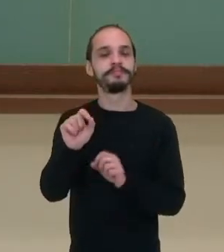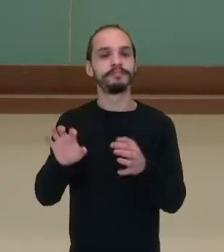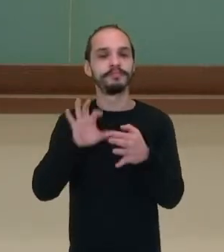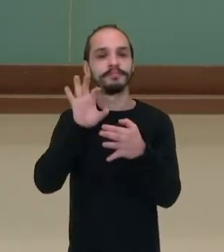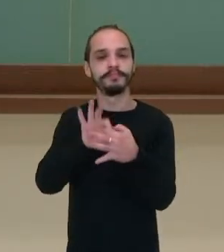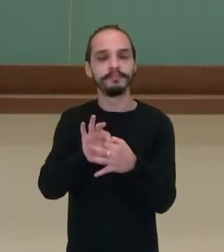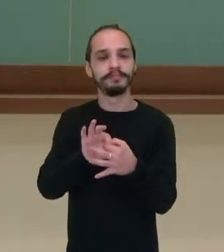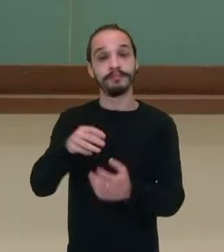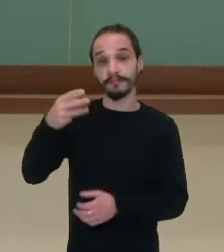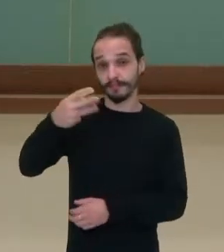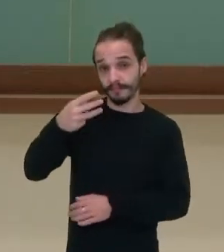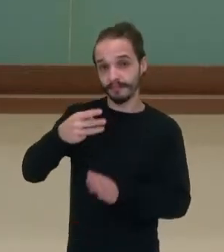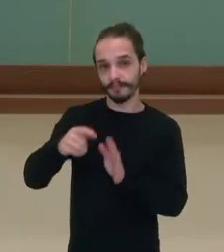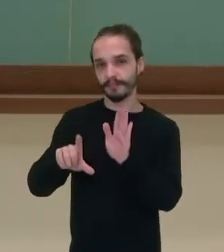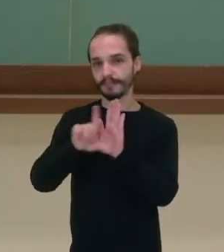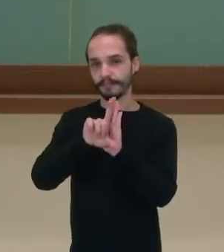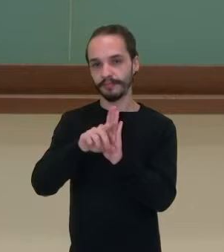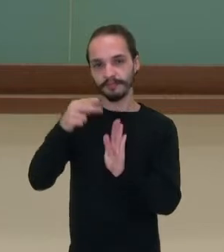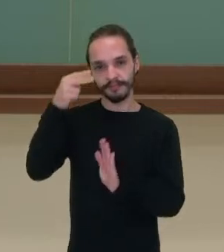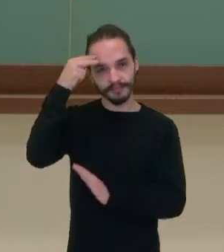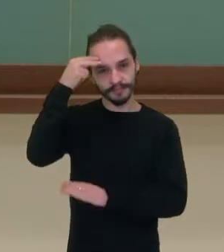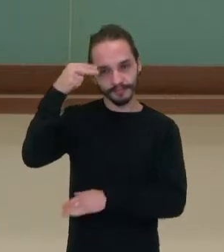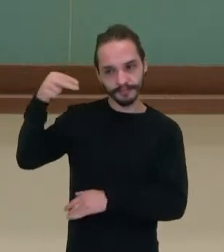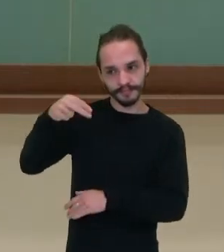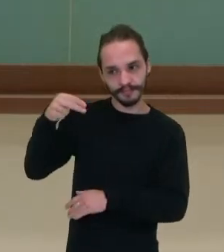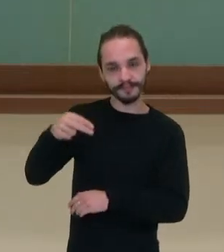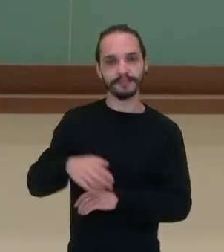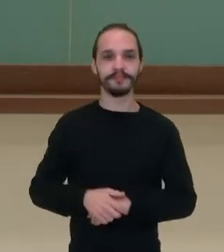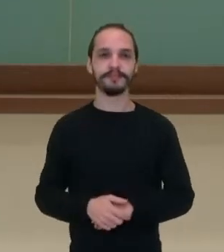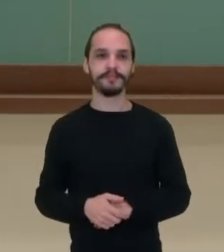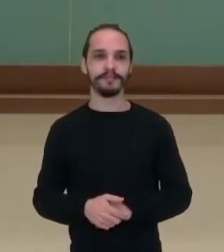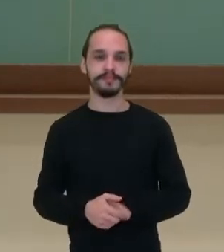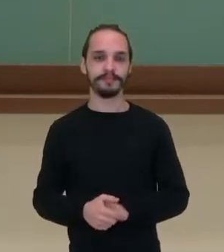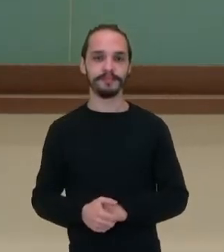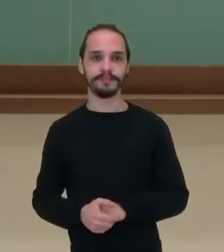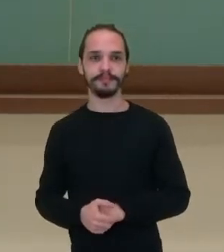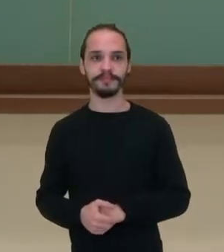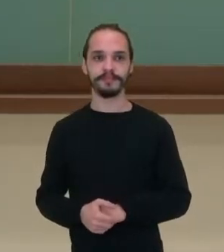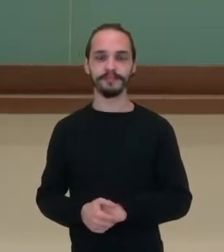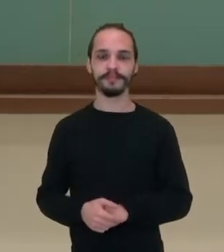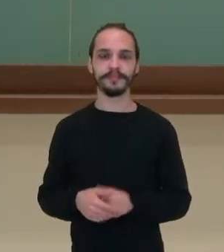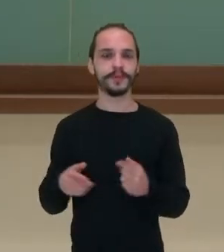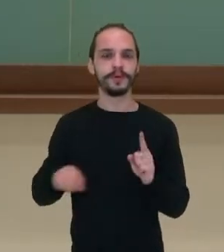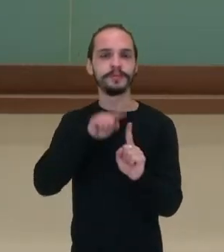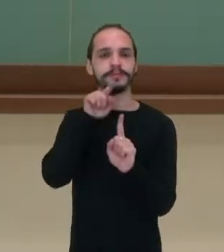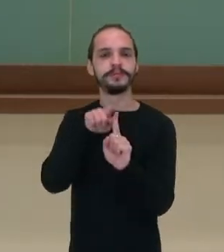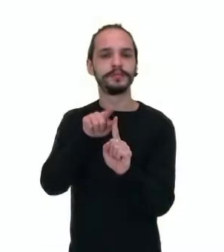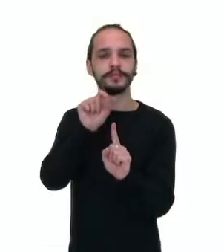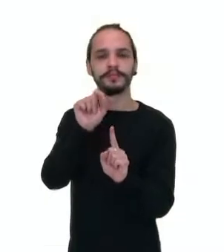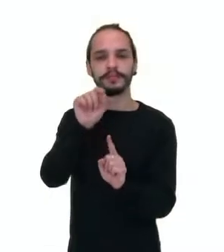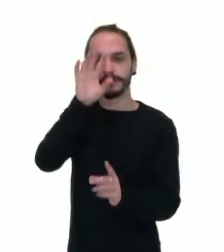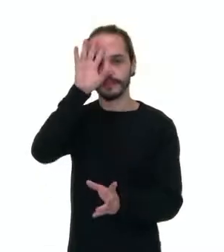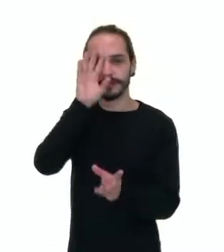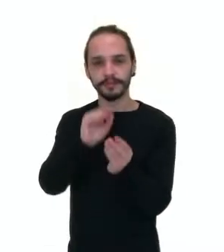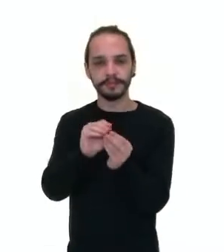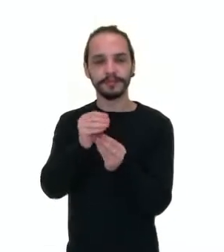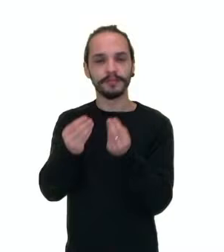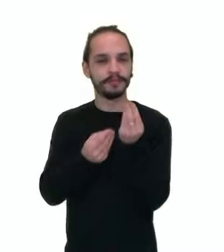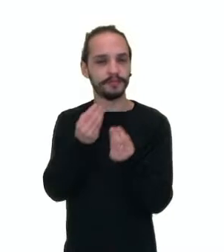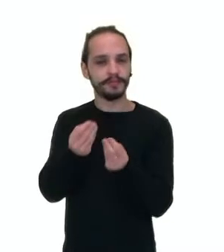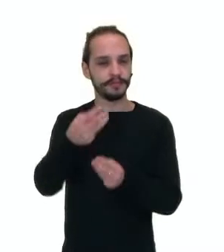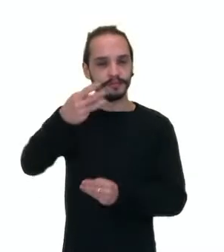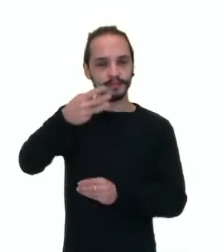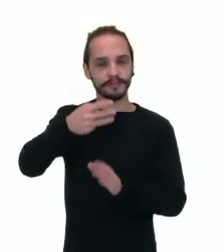a terceira lei de Newton, ok? Então, vamos lá. Então, nosso objetivo aqui é entender a terceira lei de Newton através de